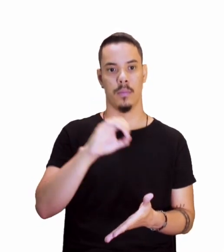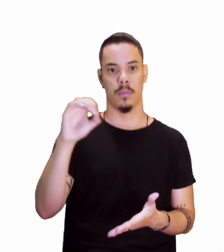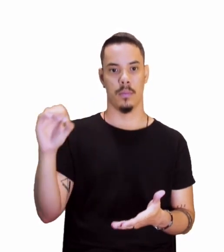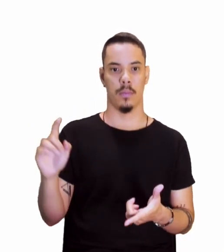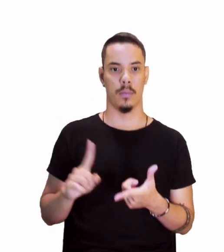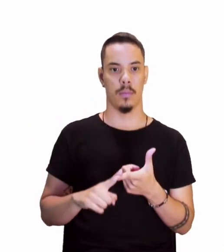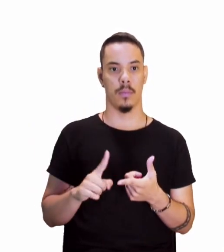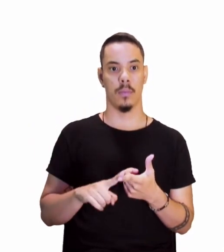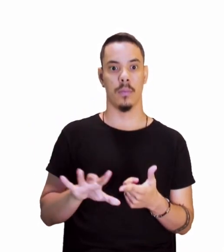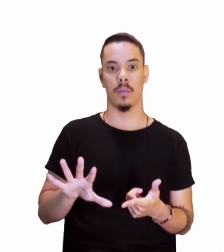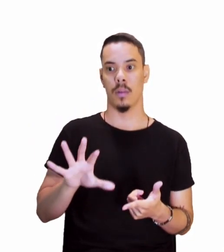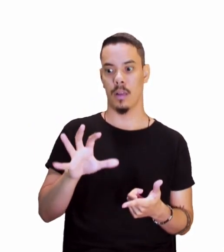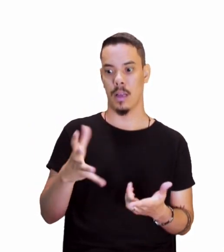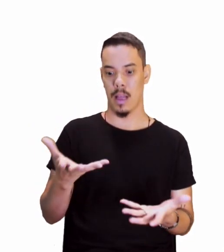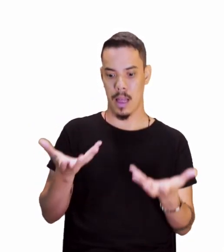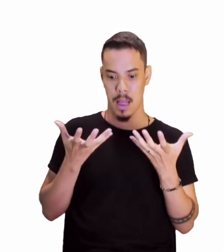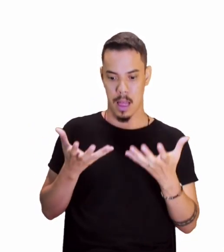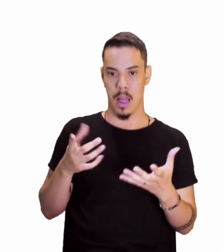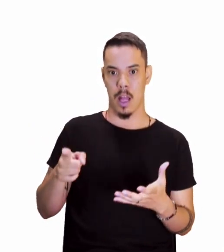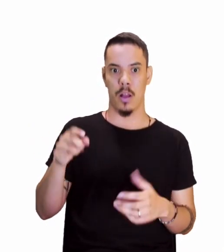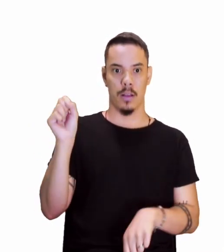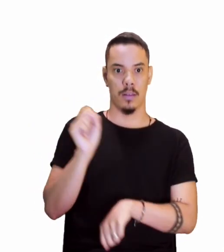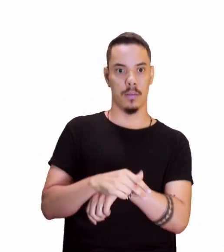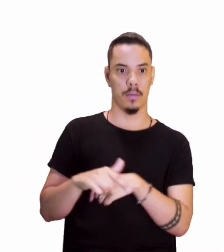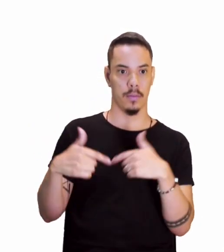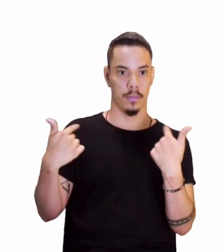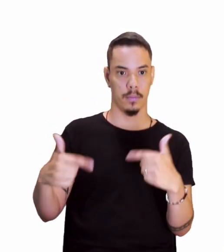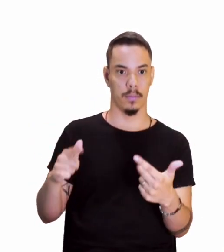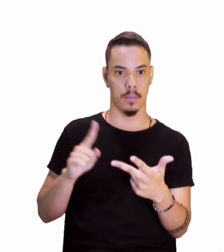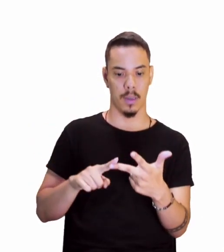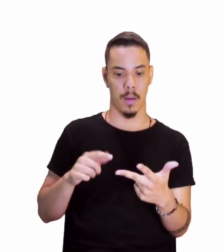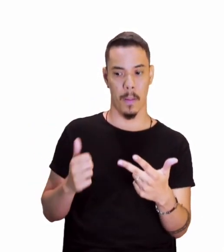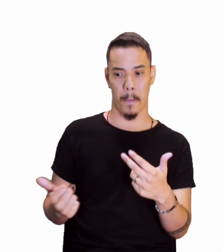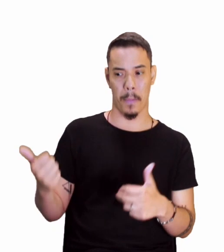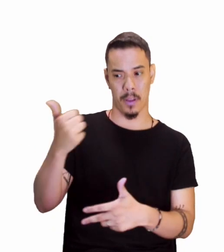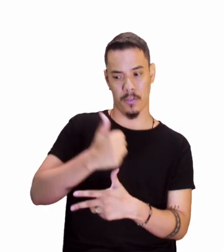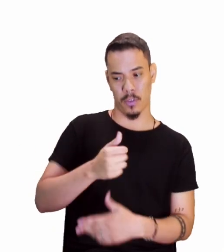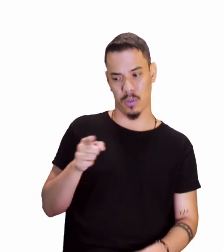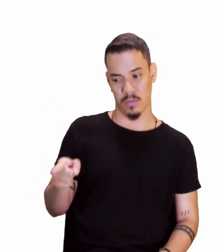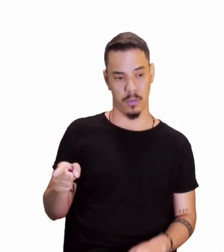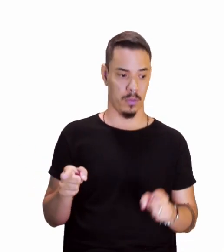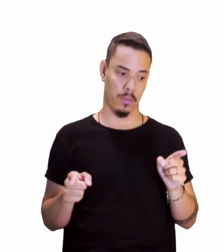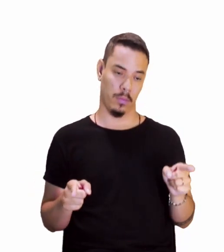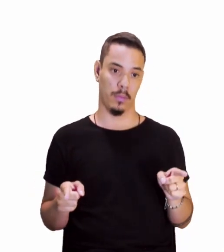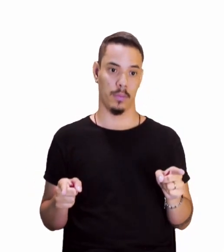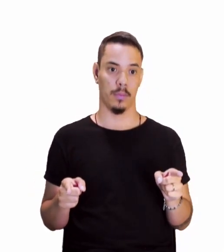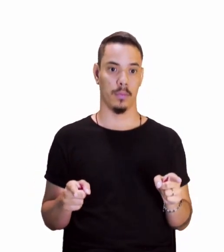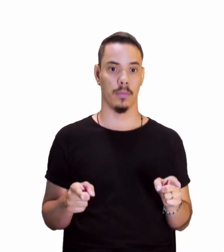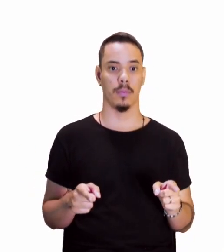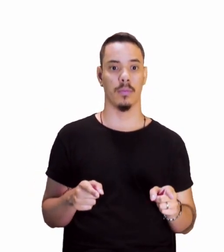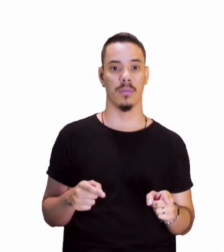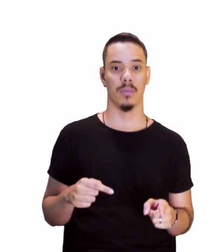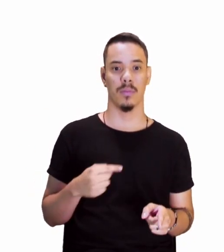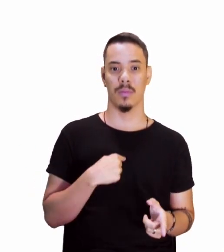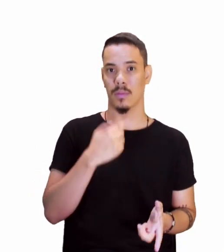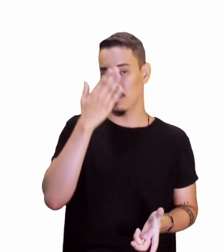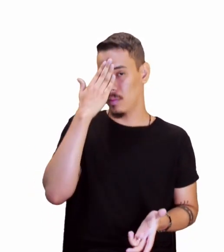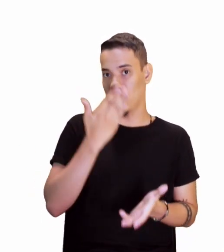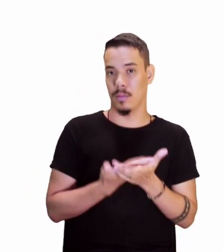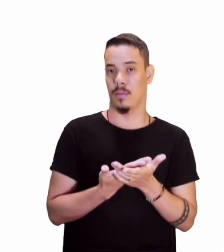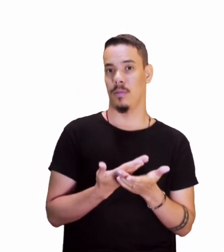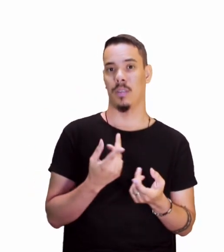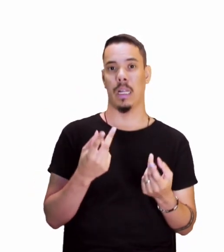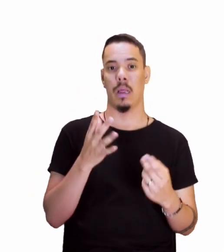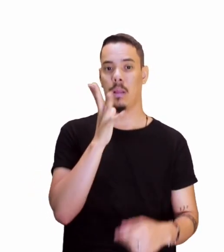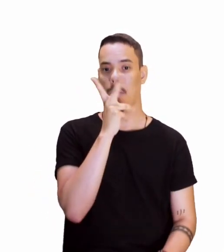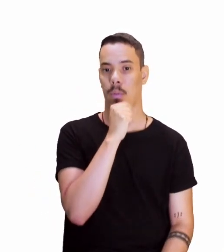este cargo. Prefiro isto, aquilo. Custa-me crer nos